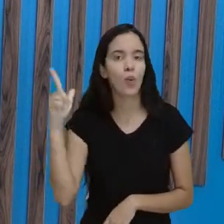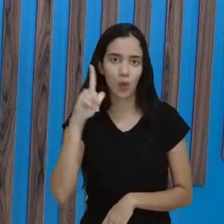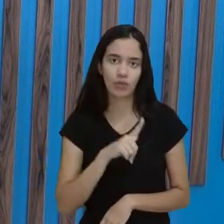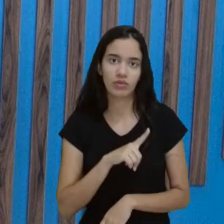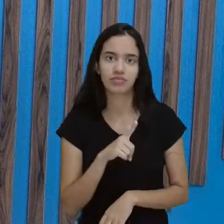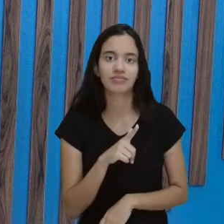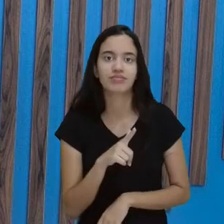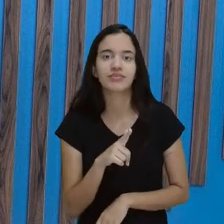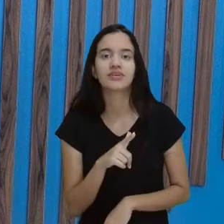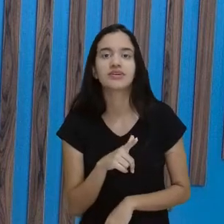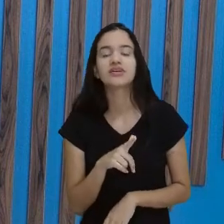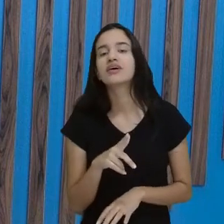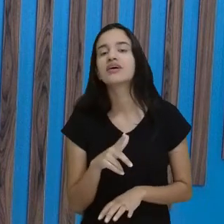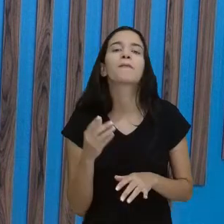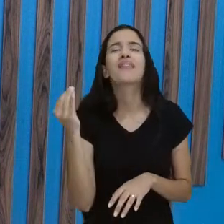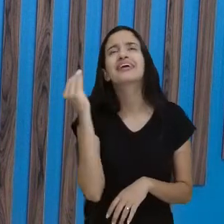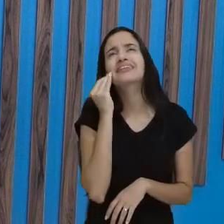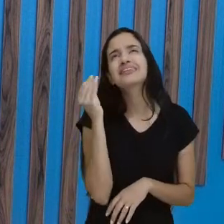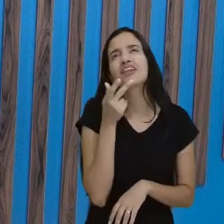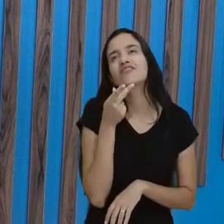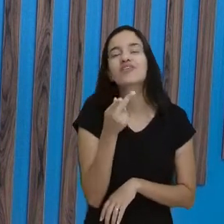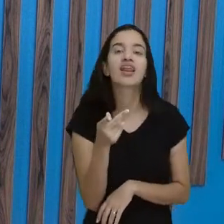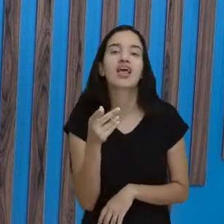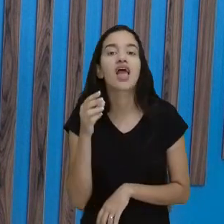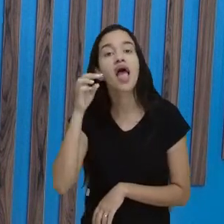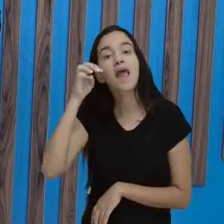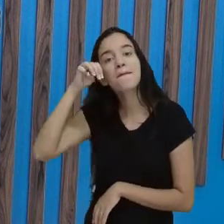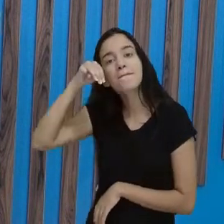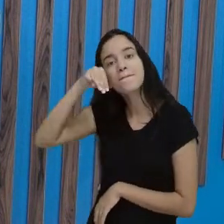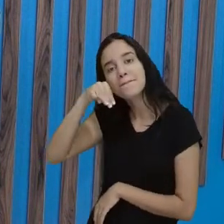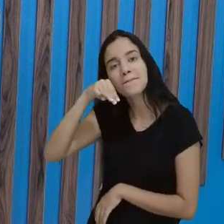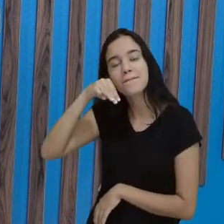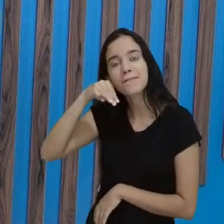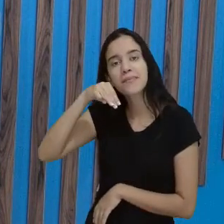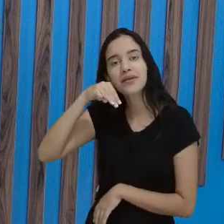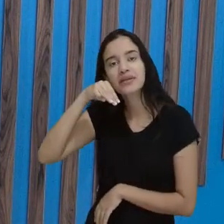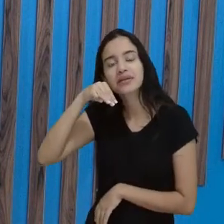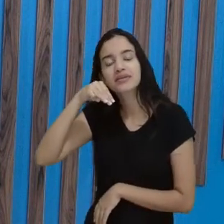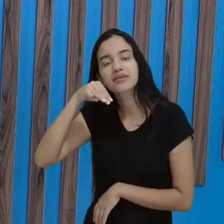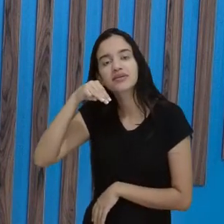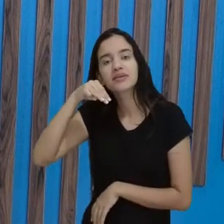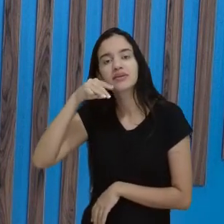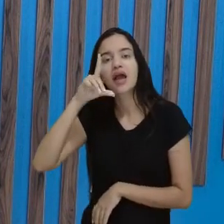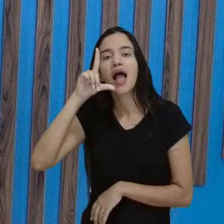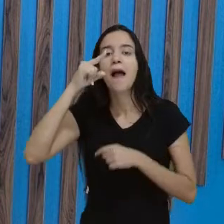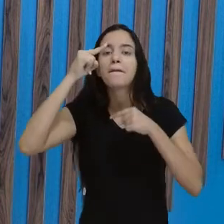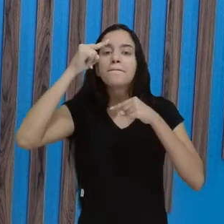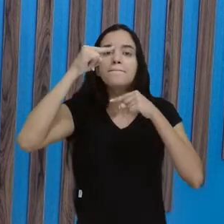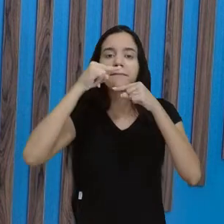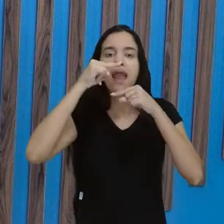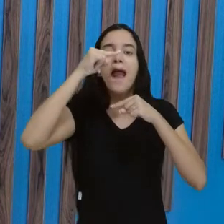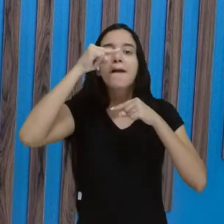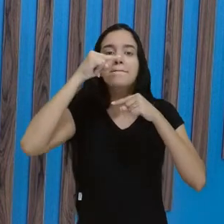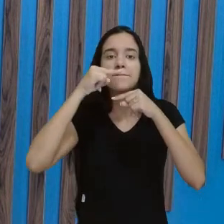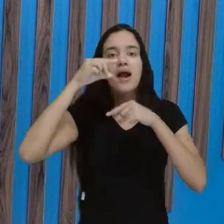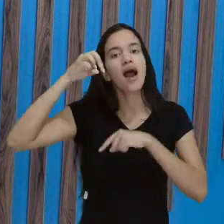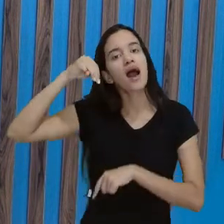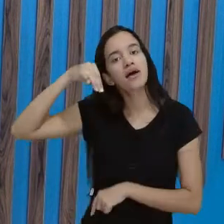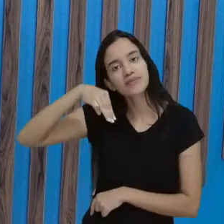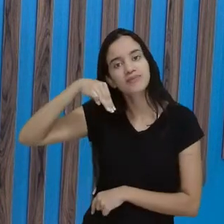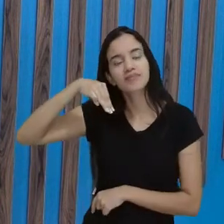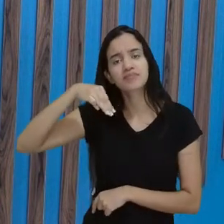conseguir. Tenta falar M sem encostar os lábios.